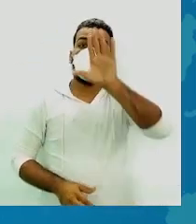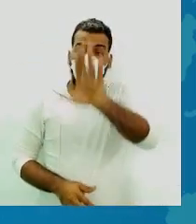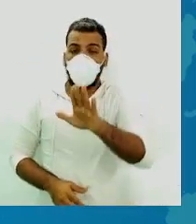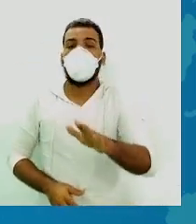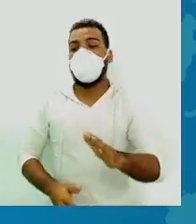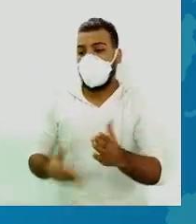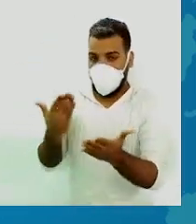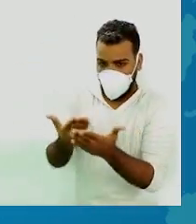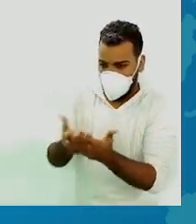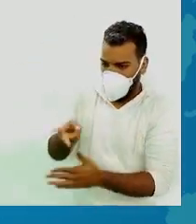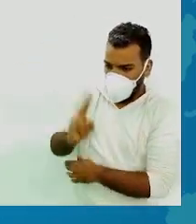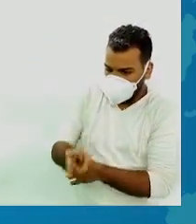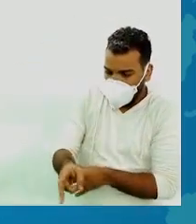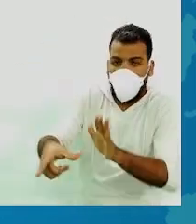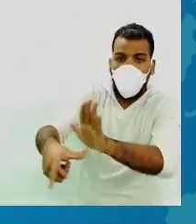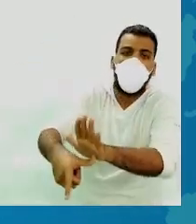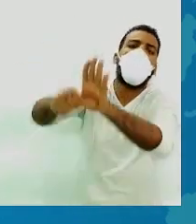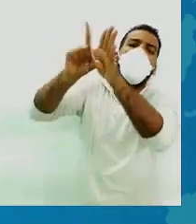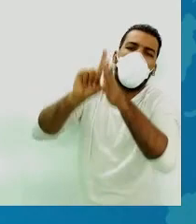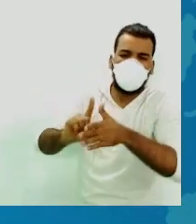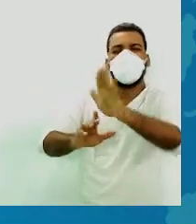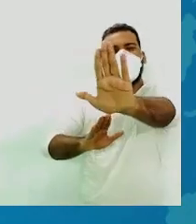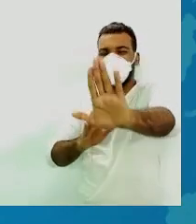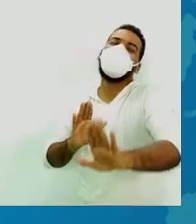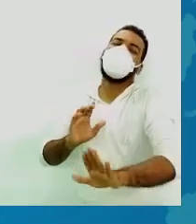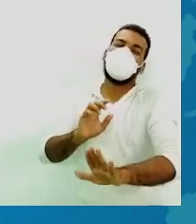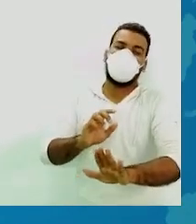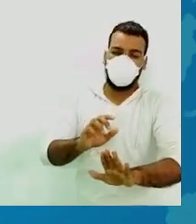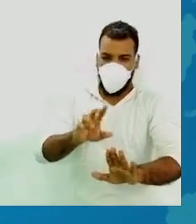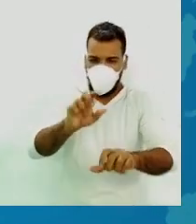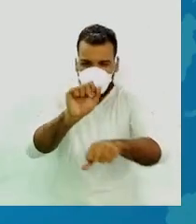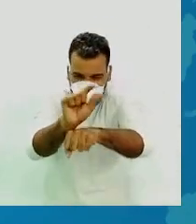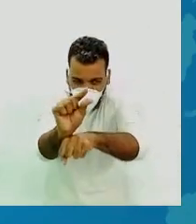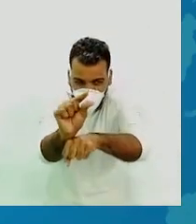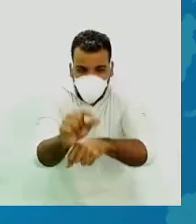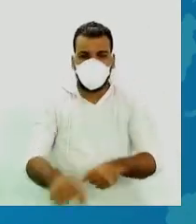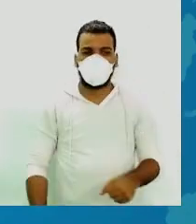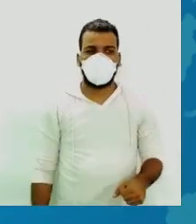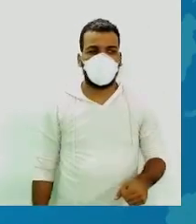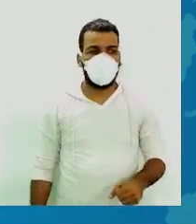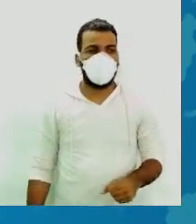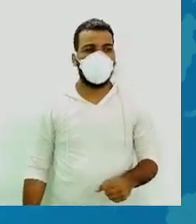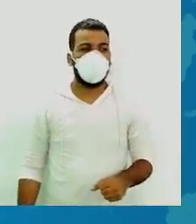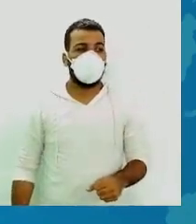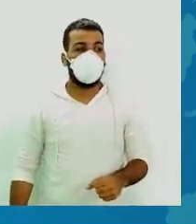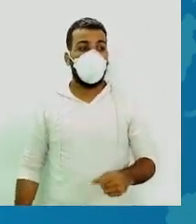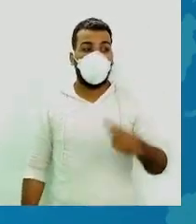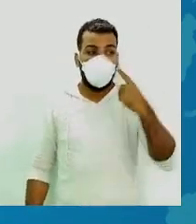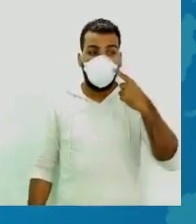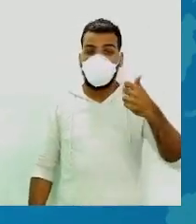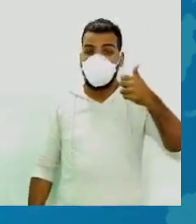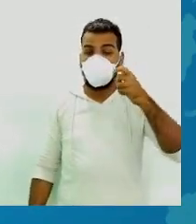quero que você pare um pouquinho, olha para cá e pegue seu celular,